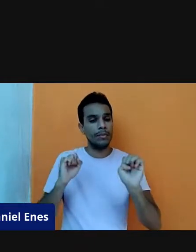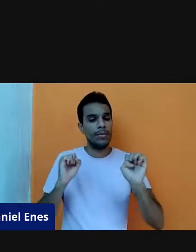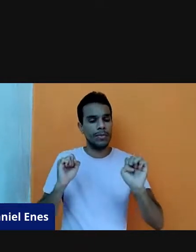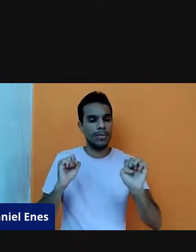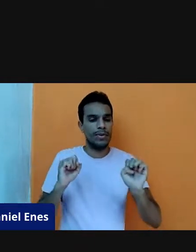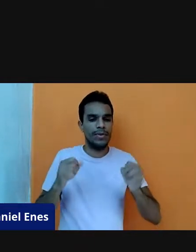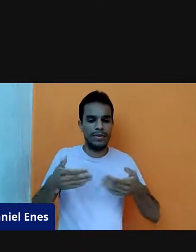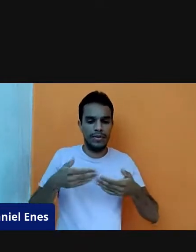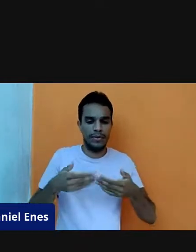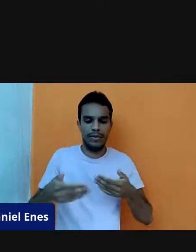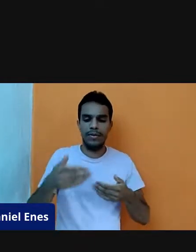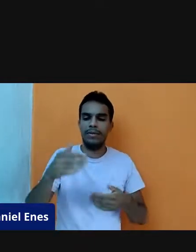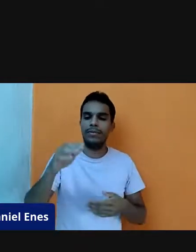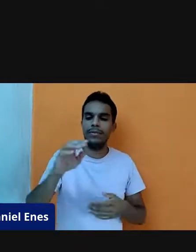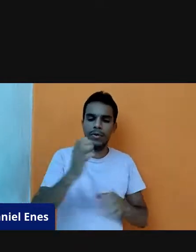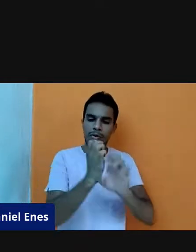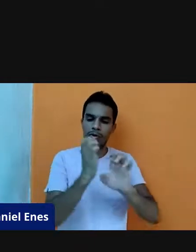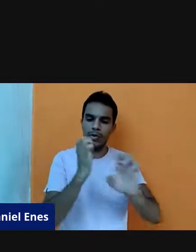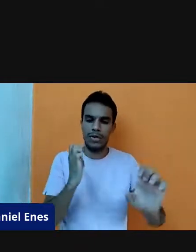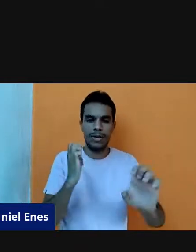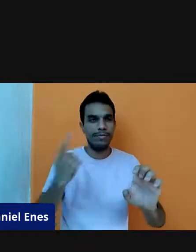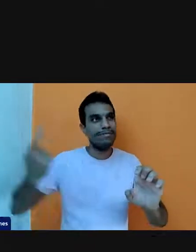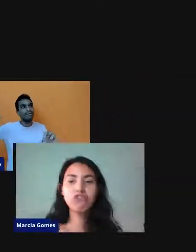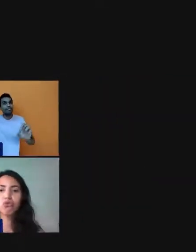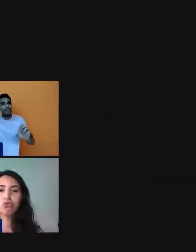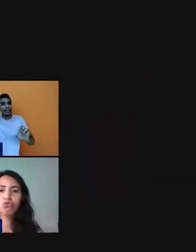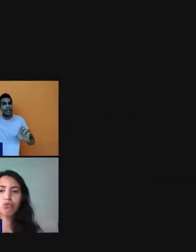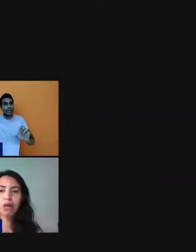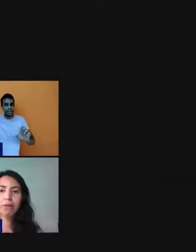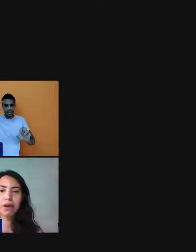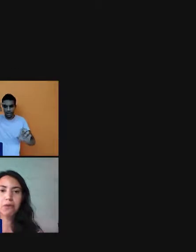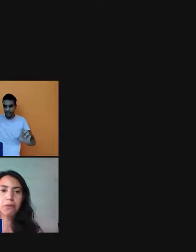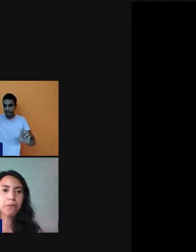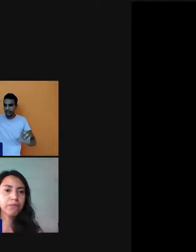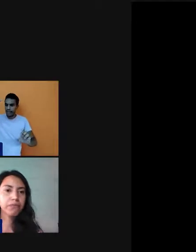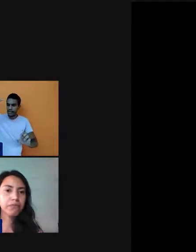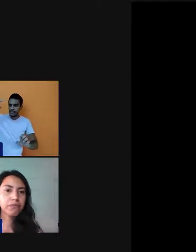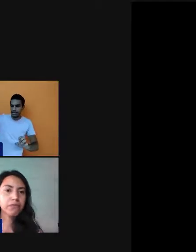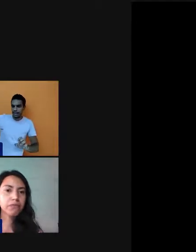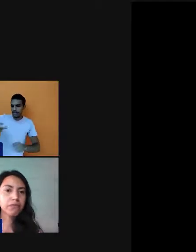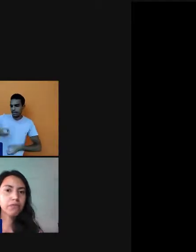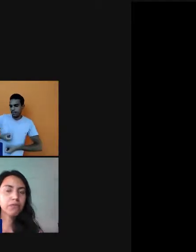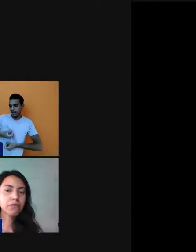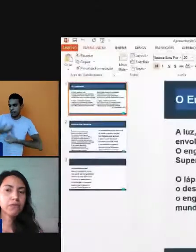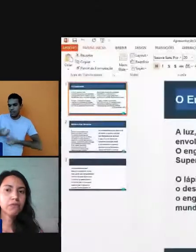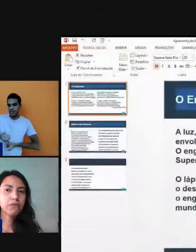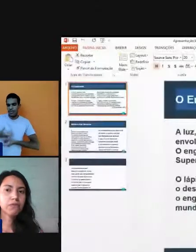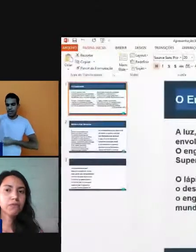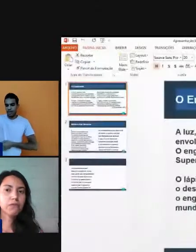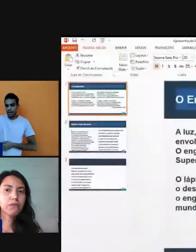partir do engenheiro, ir pensando no ideário poético do João Cabral.